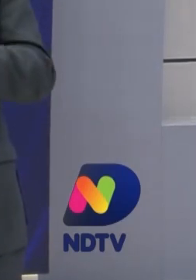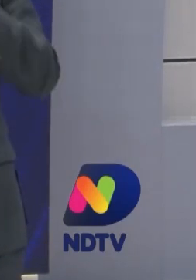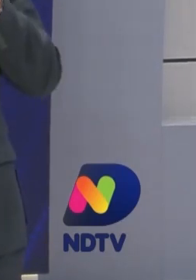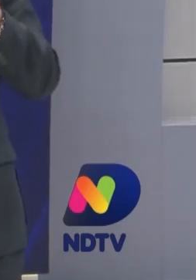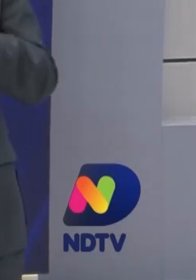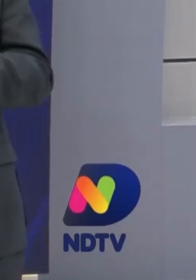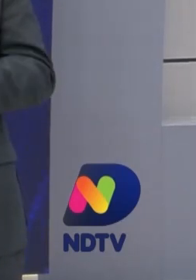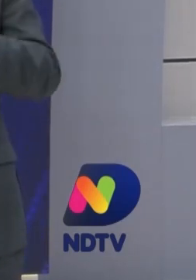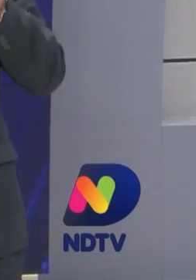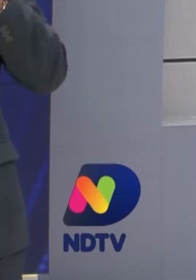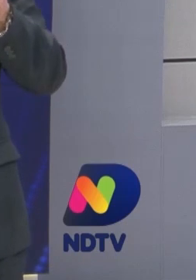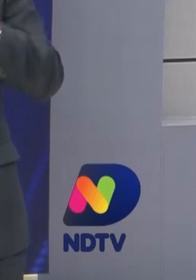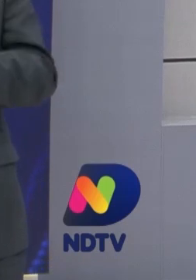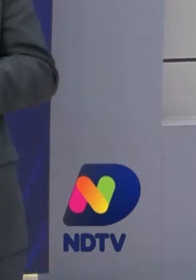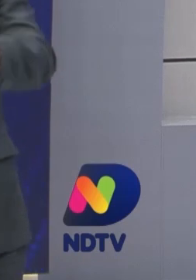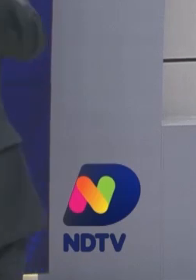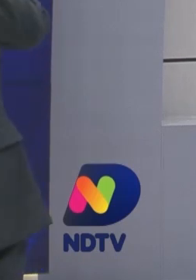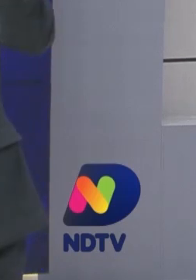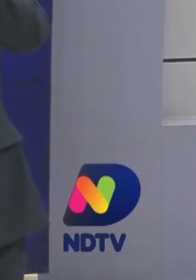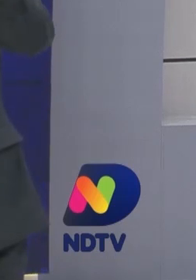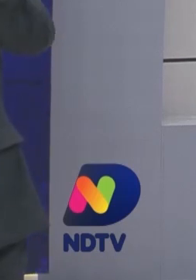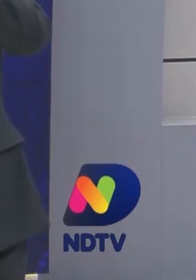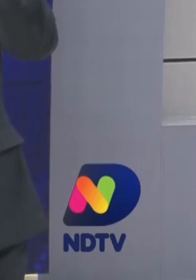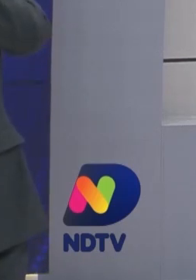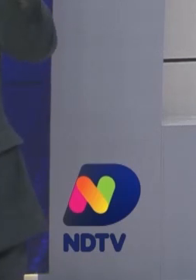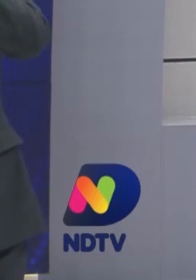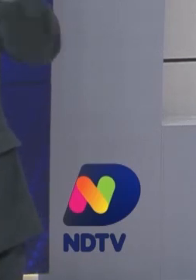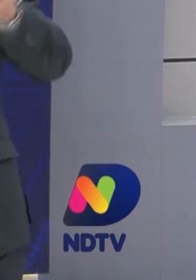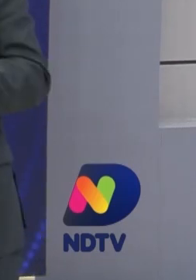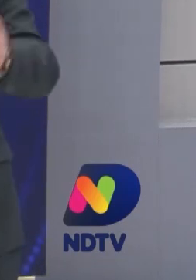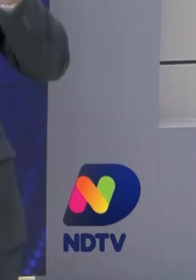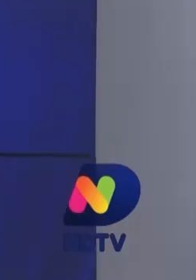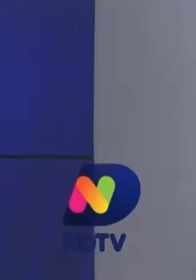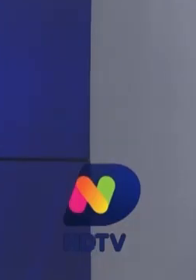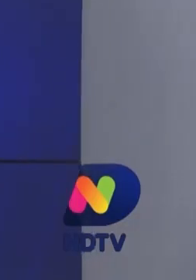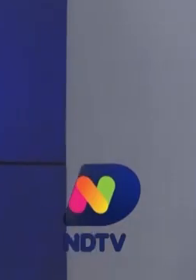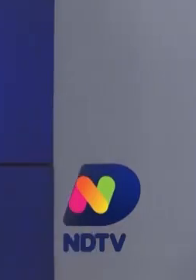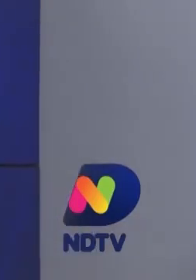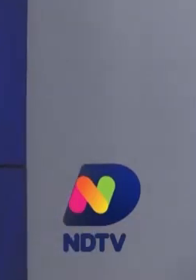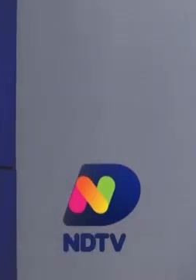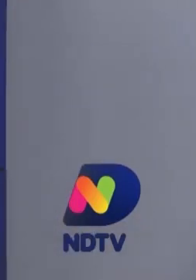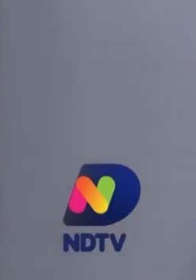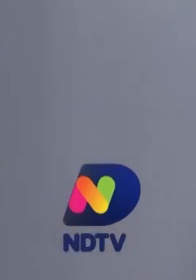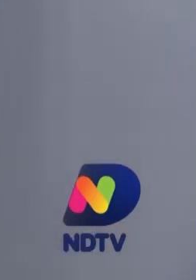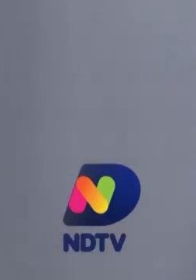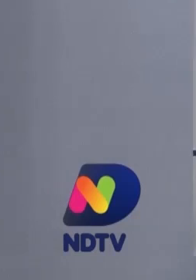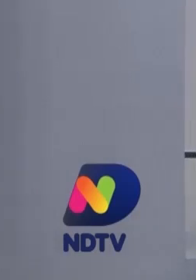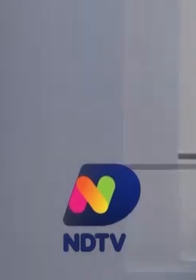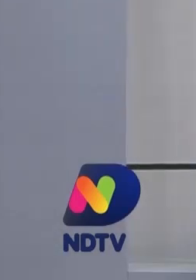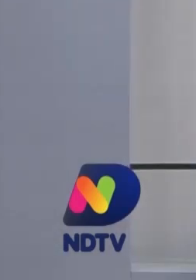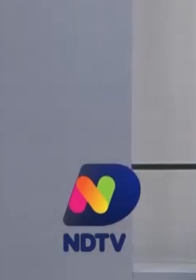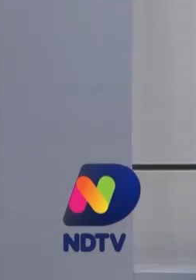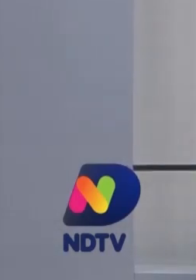República é baixo, é triste. Isso não é jornalismo. Você pode até contestar a